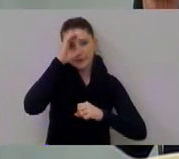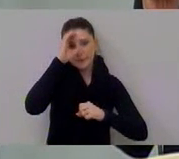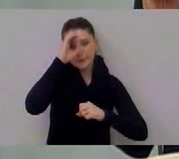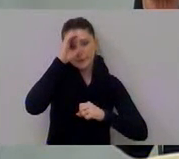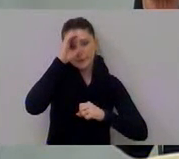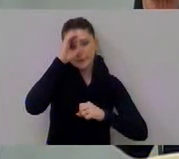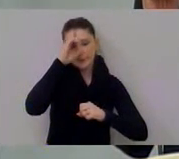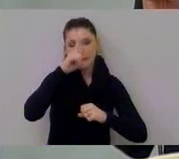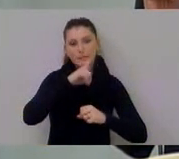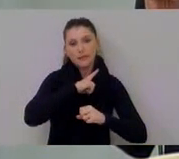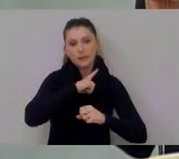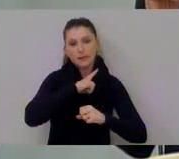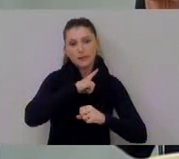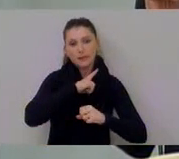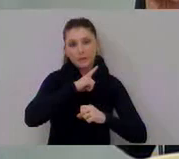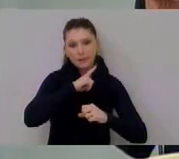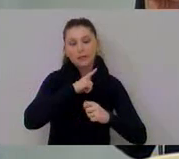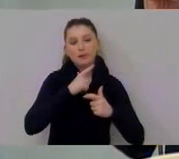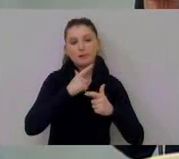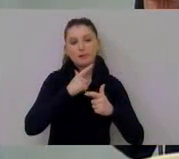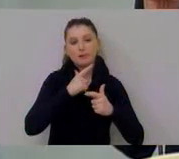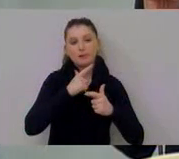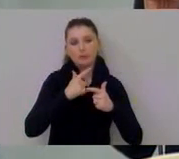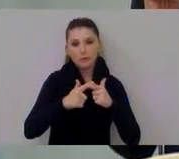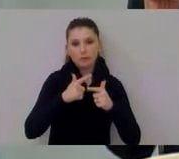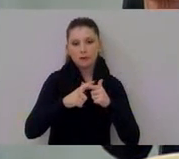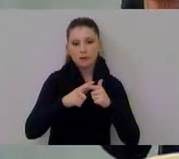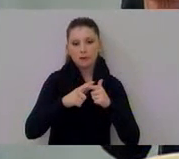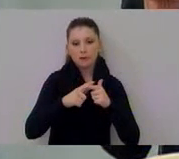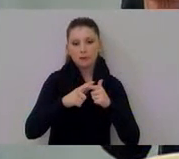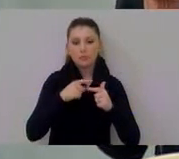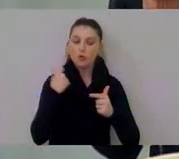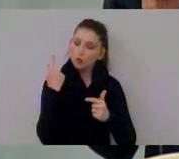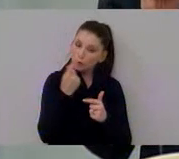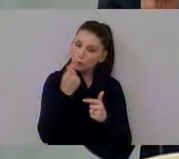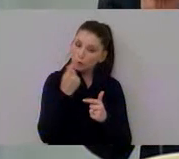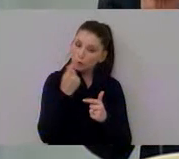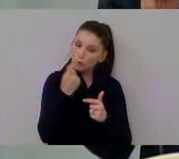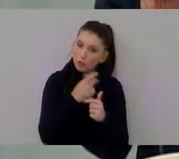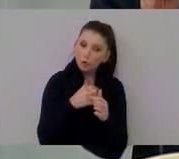Então, precisamos que nós nos unimos